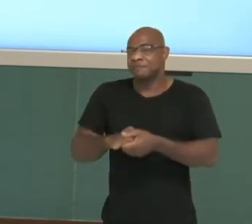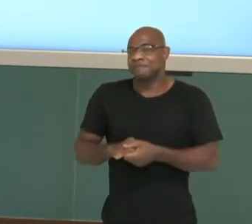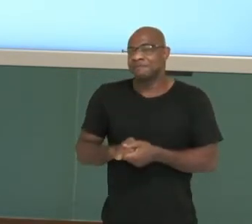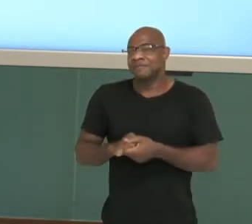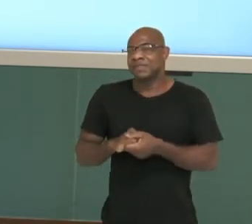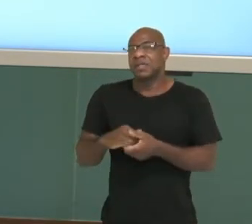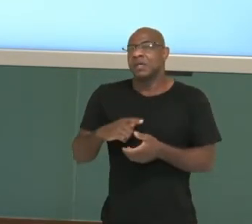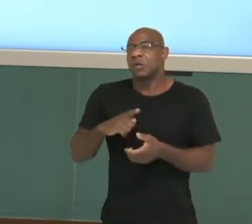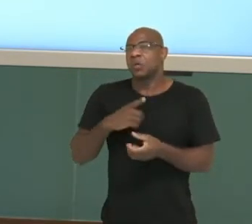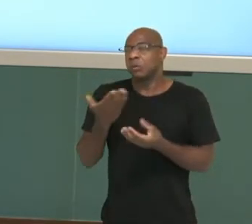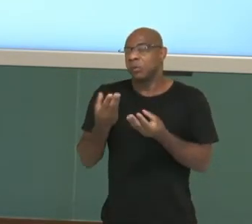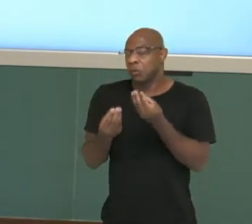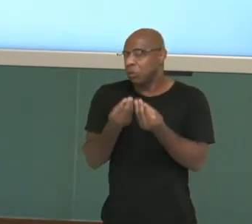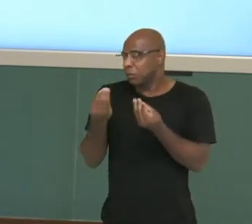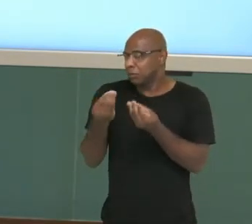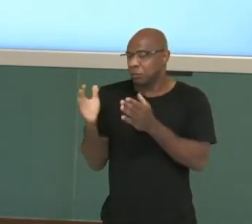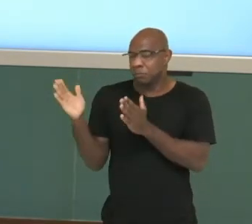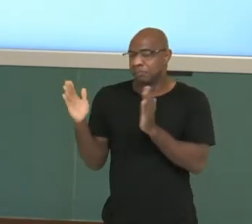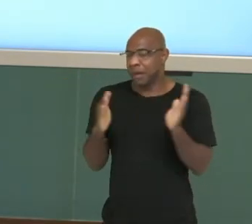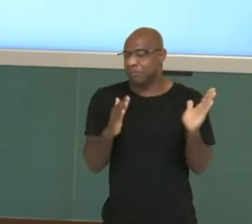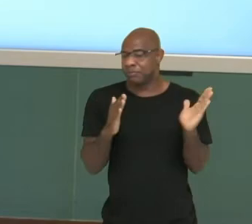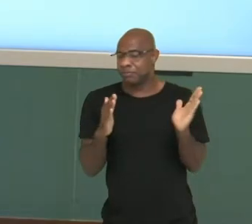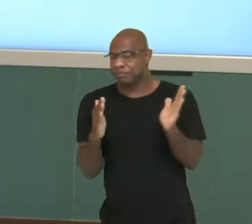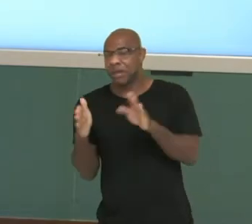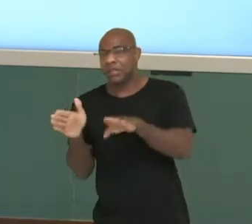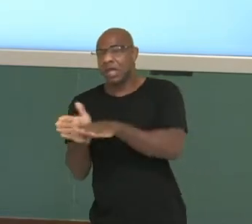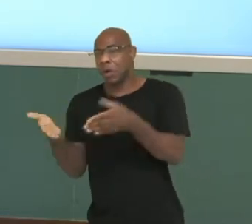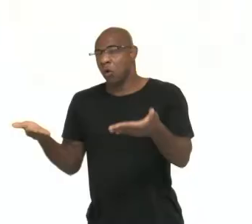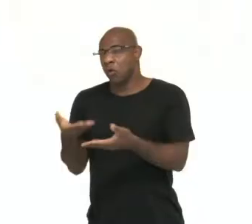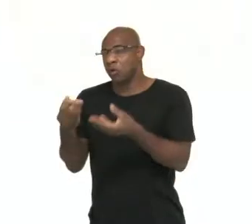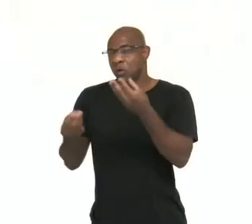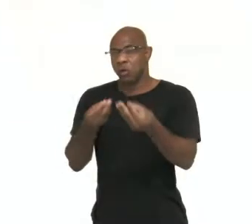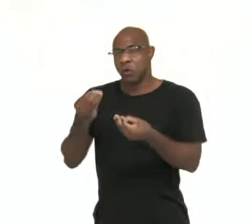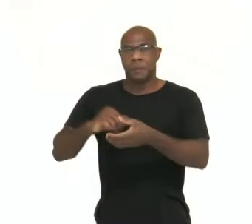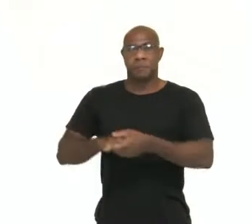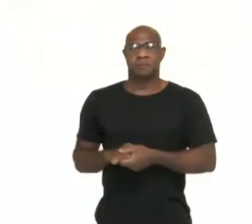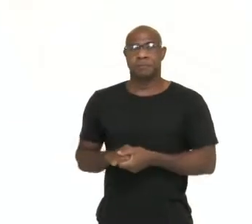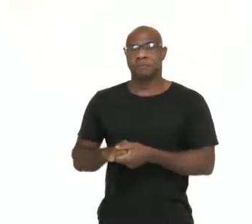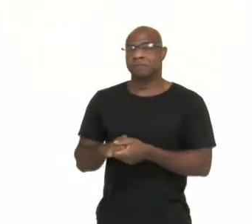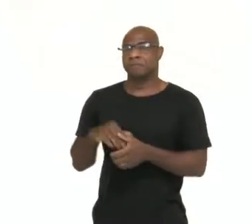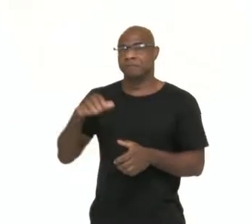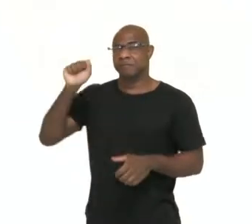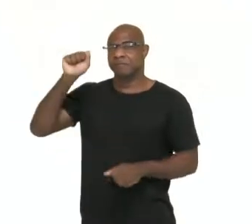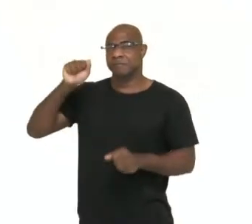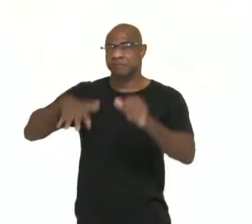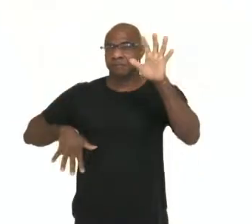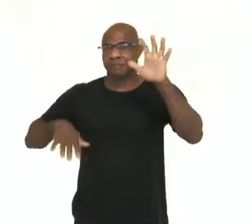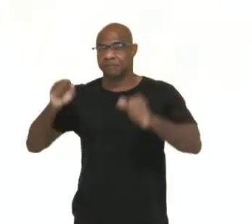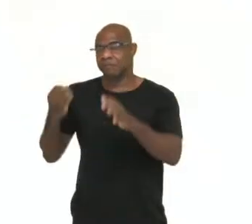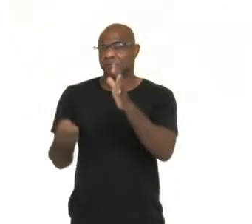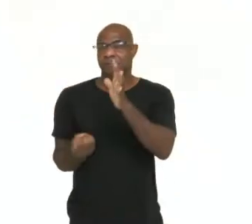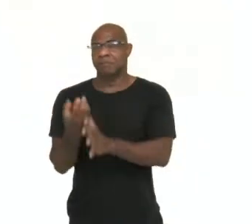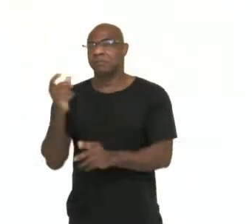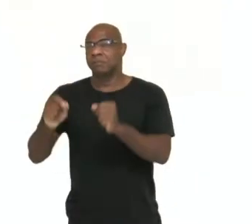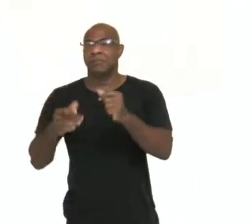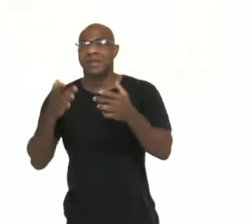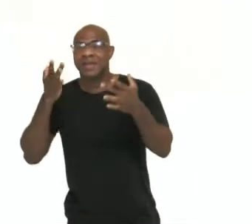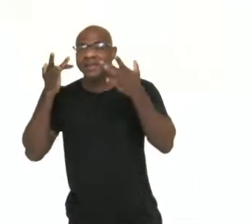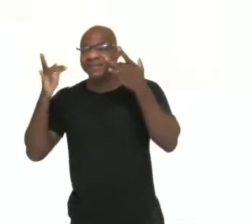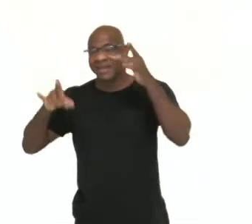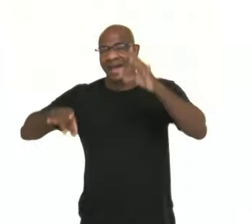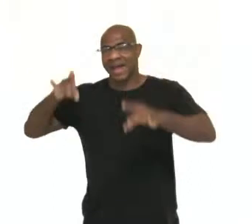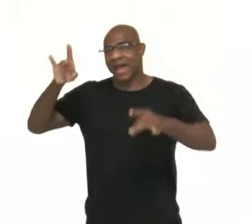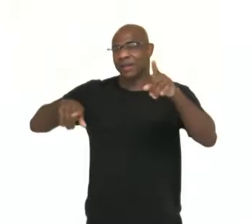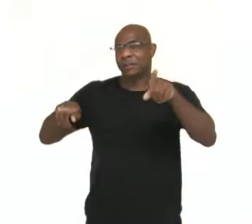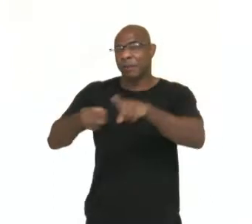seu caminhar ali para chegar o que ela é até hoje. Então a mímica, ela teve origem no teatro grego